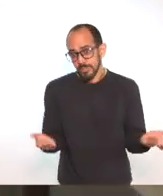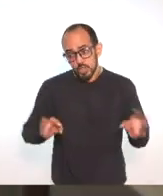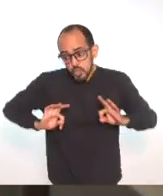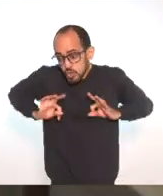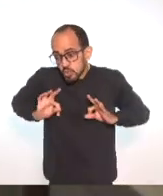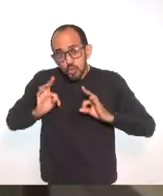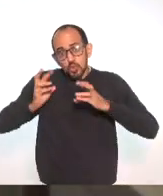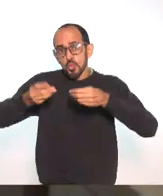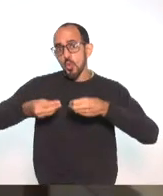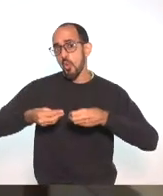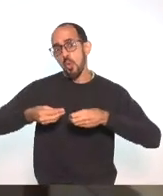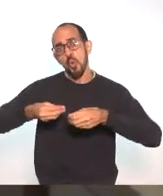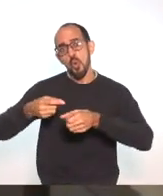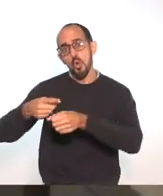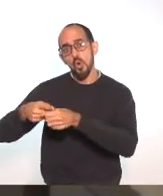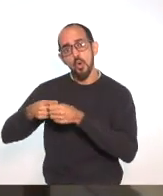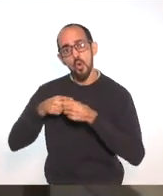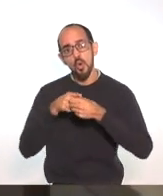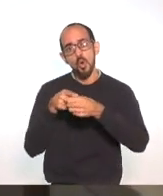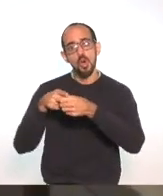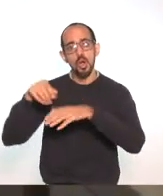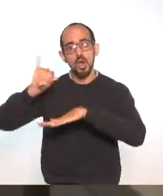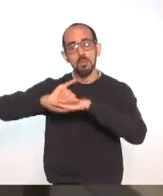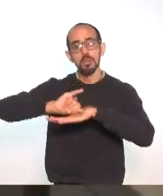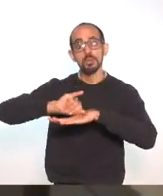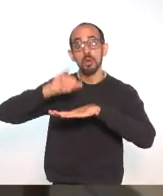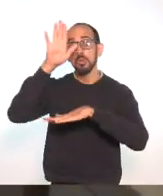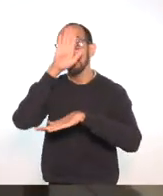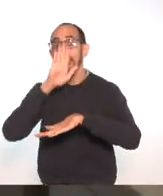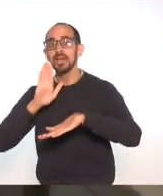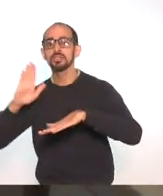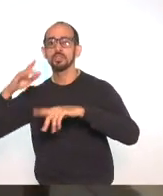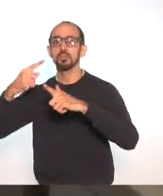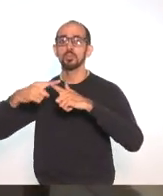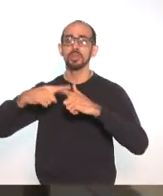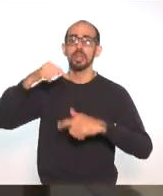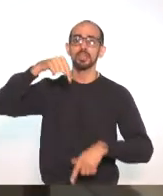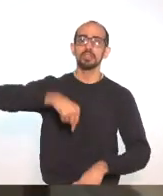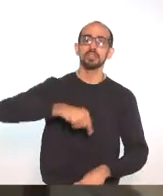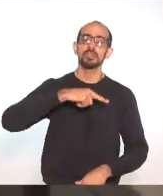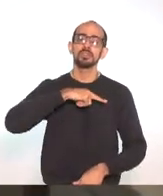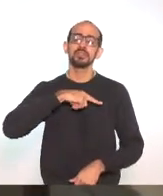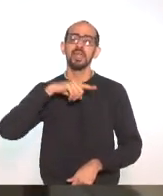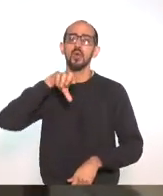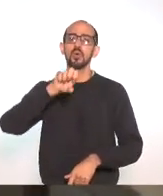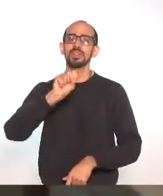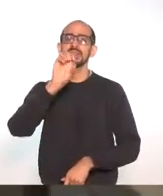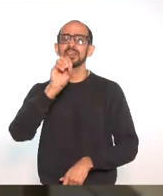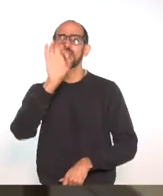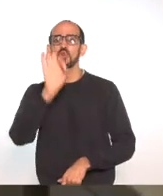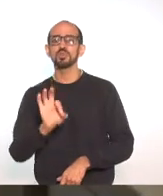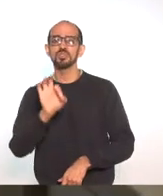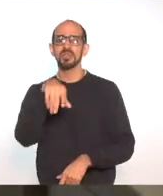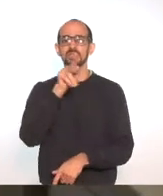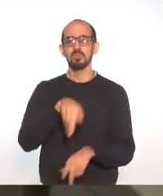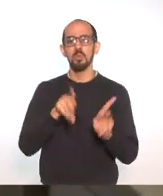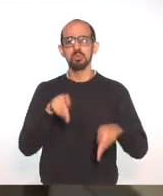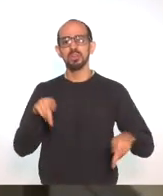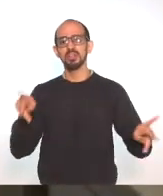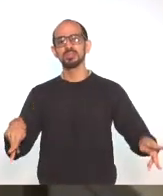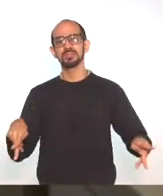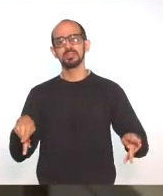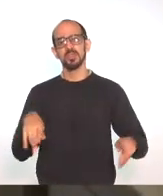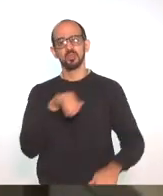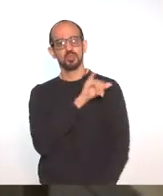metropolitanas por causa da chuva populações e aqui embora e setenta e oitenta por cento nos da população família